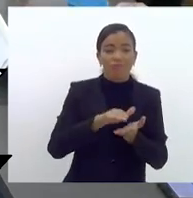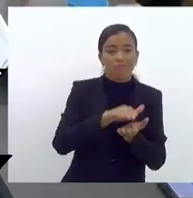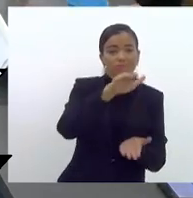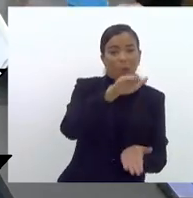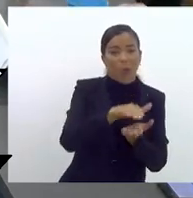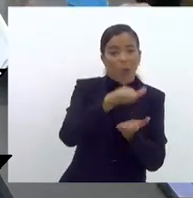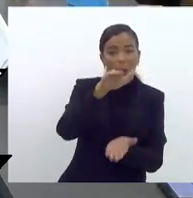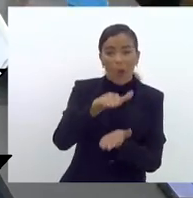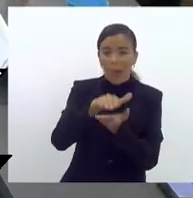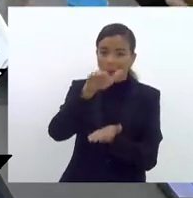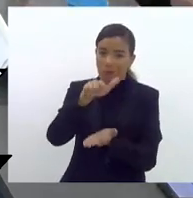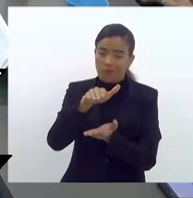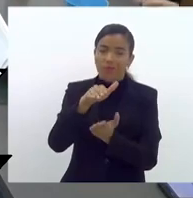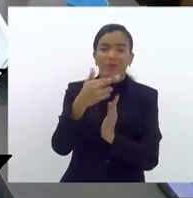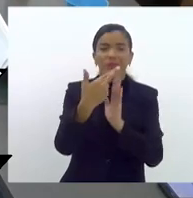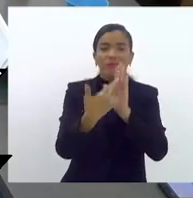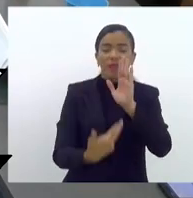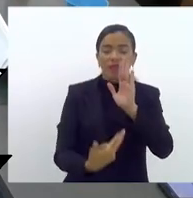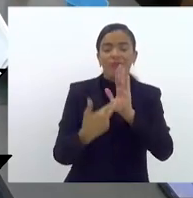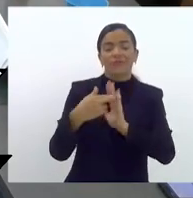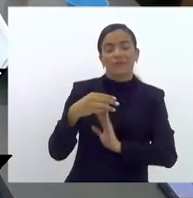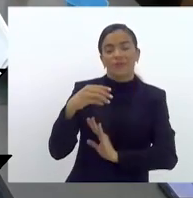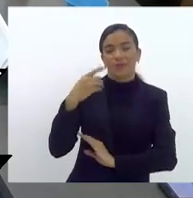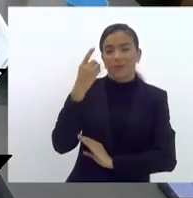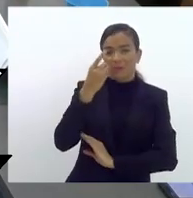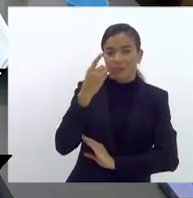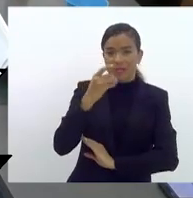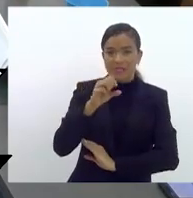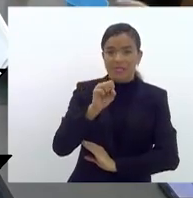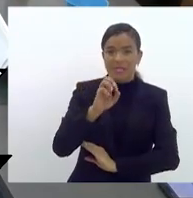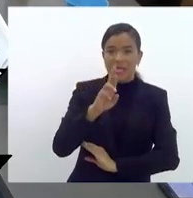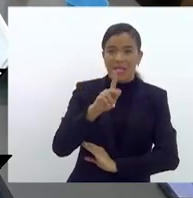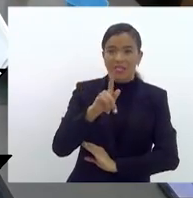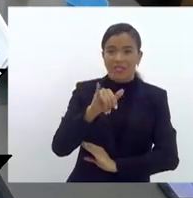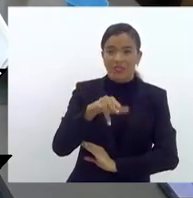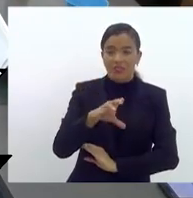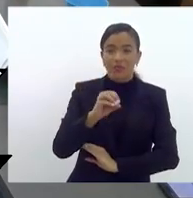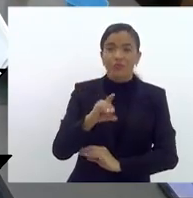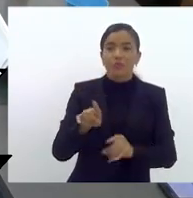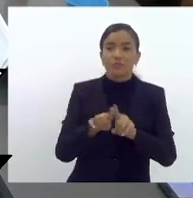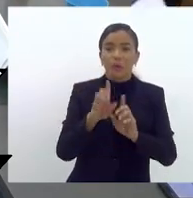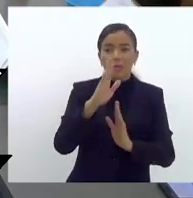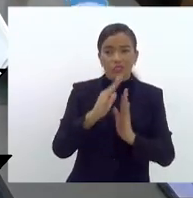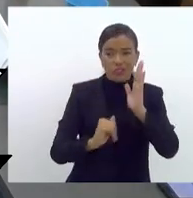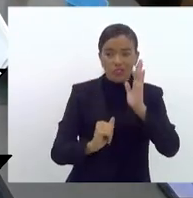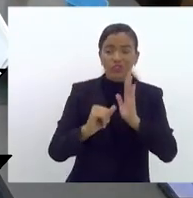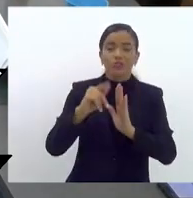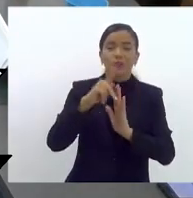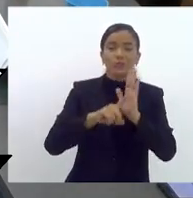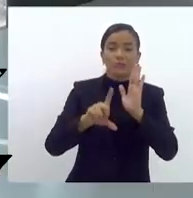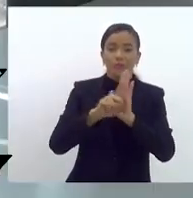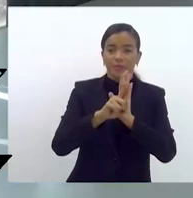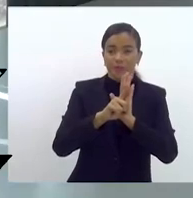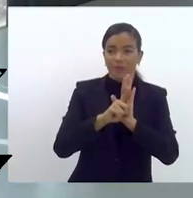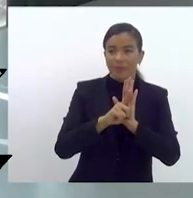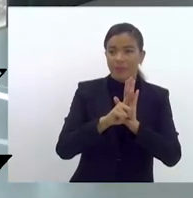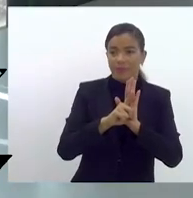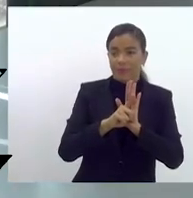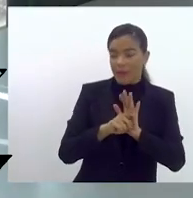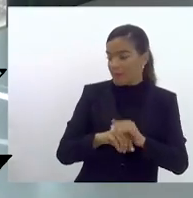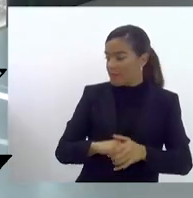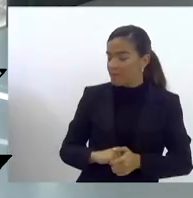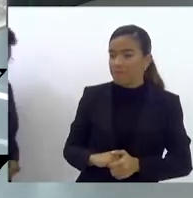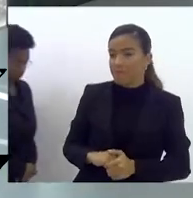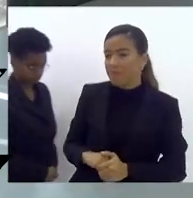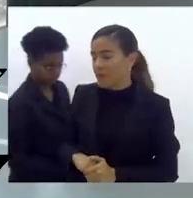Deputado Doutor Serginho que E aí por conta disso Retiro inclusive o nosso projeto aí de nossa discussão Deputado é